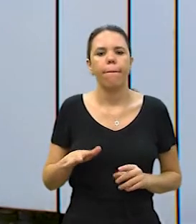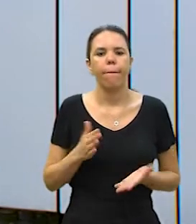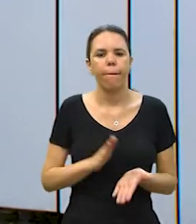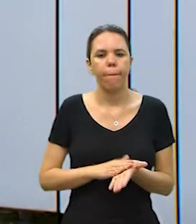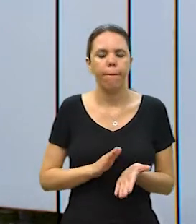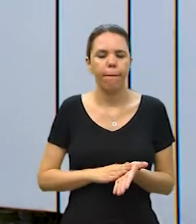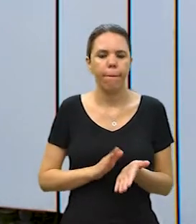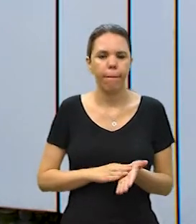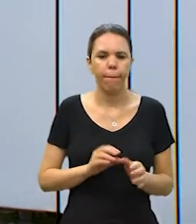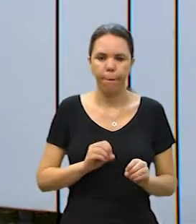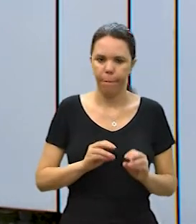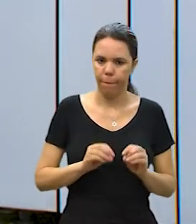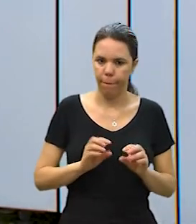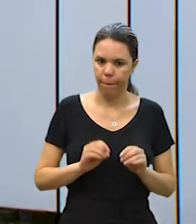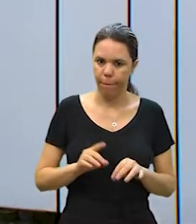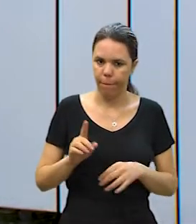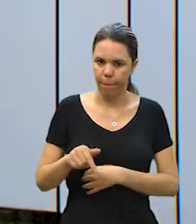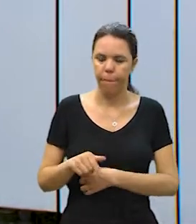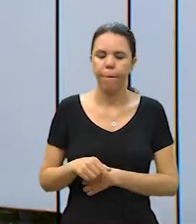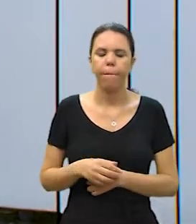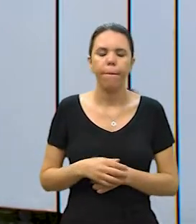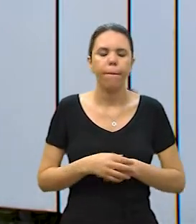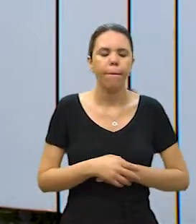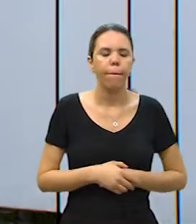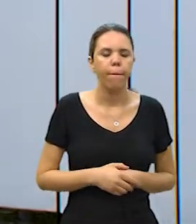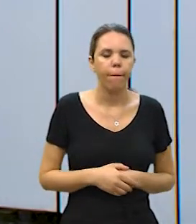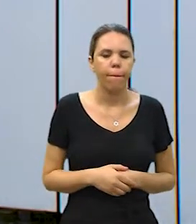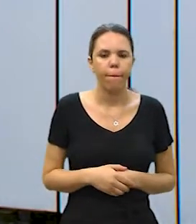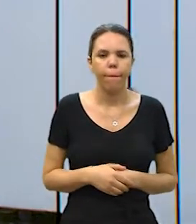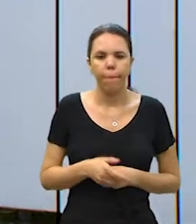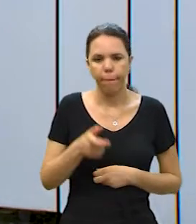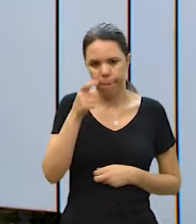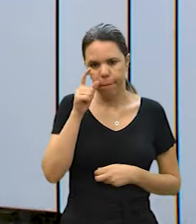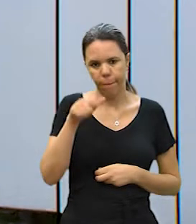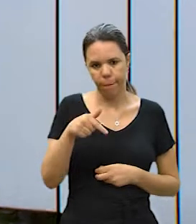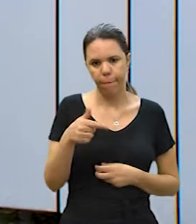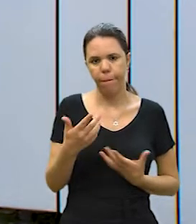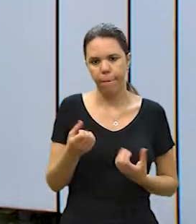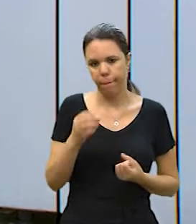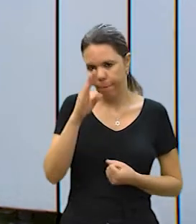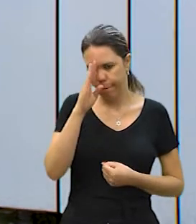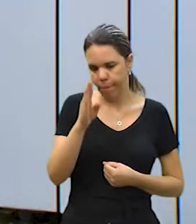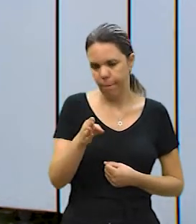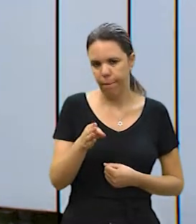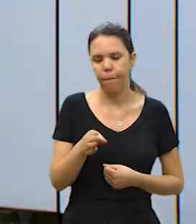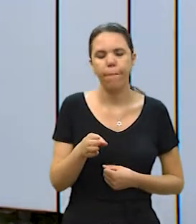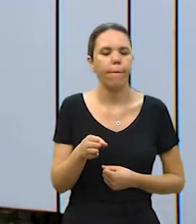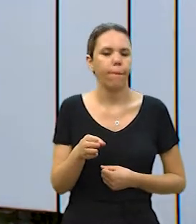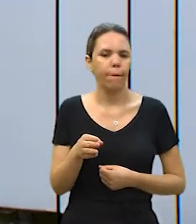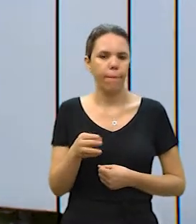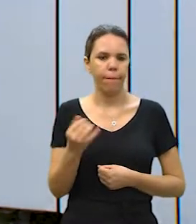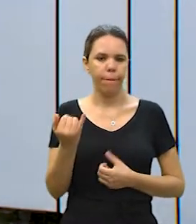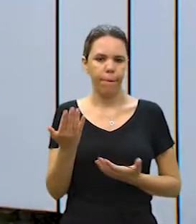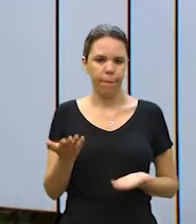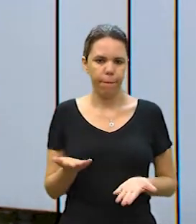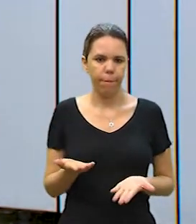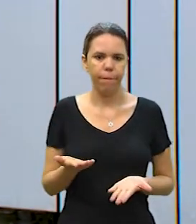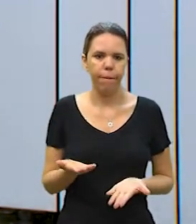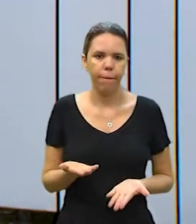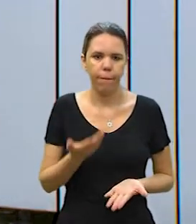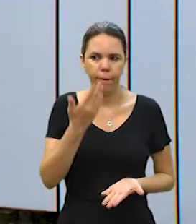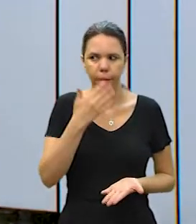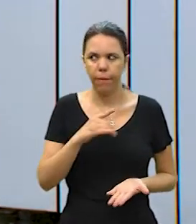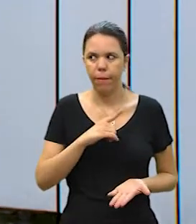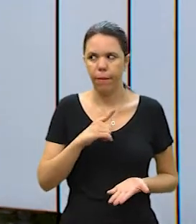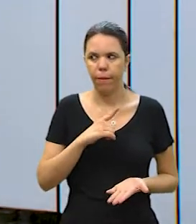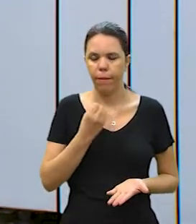que educação seja cobrada, seja vista como prioridade para que as crianças tenham uma